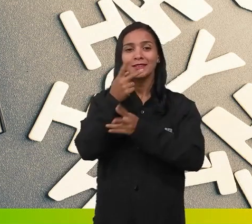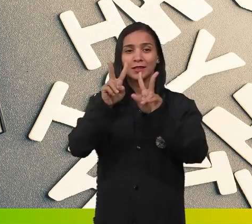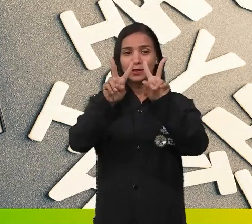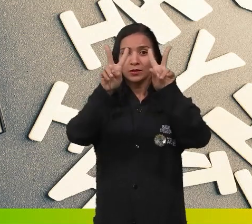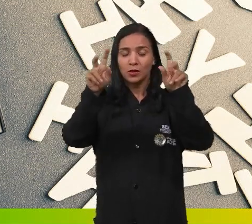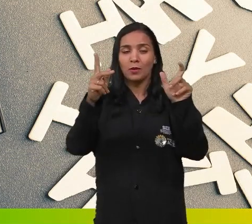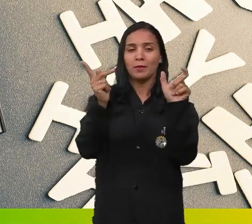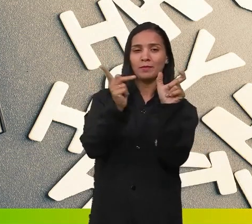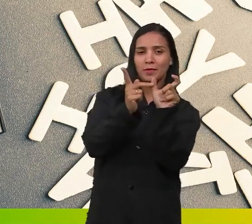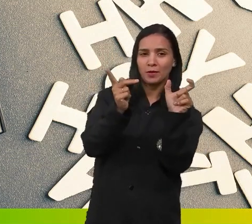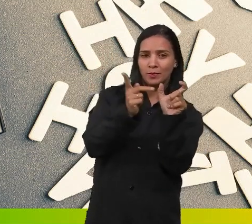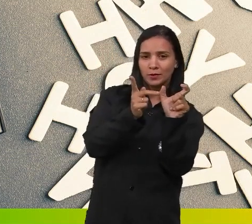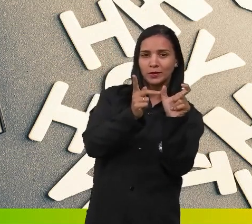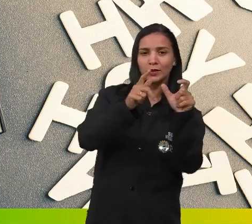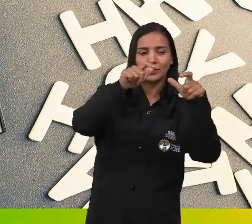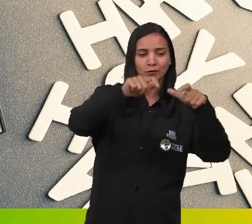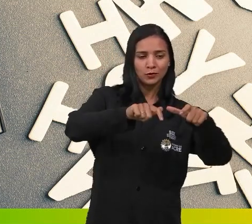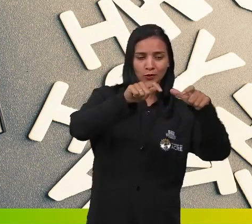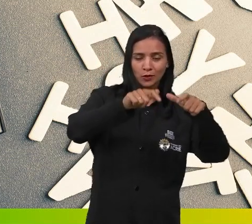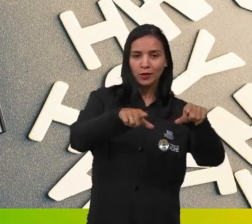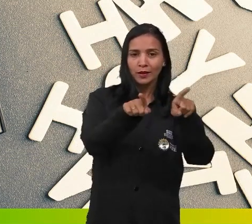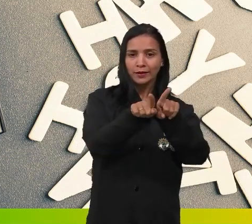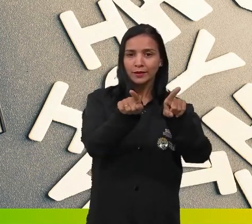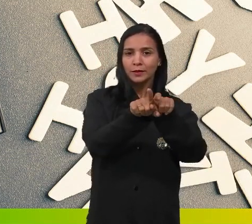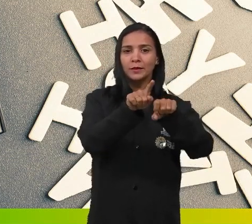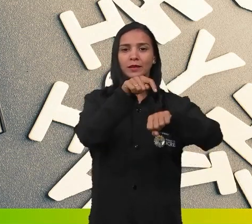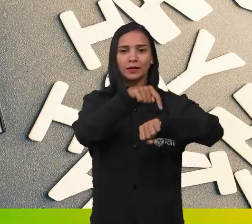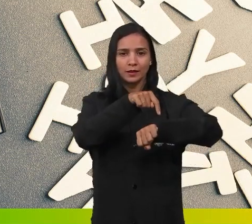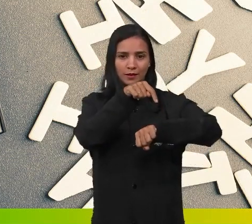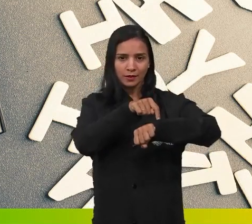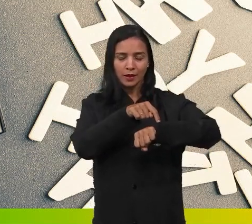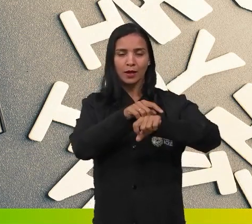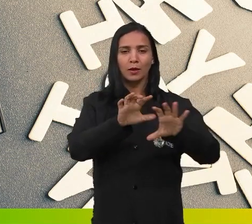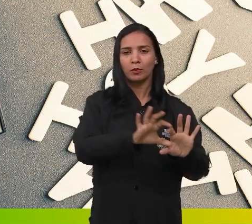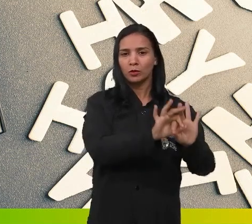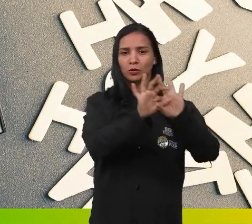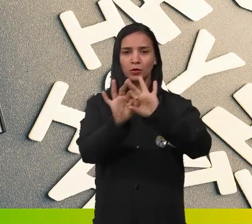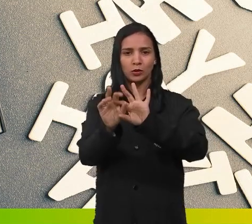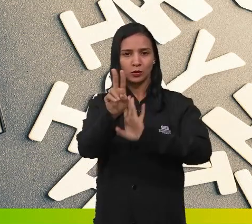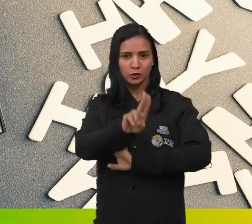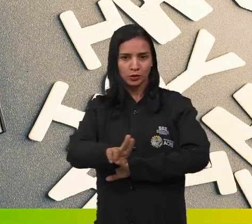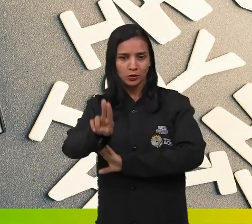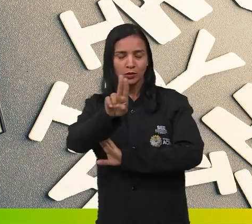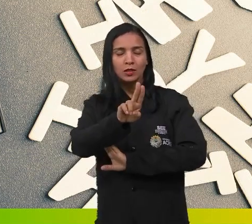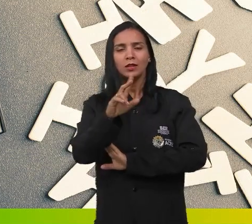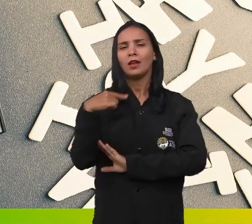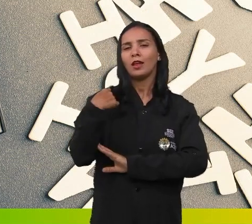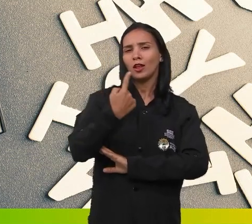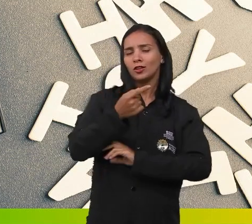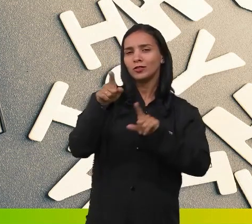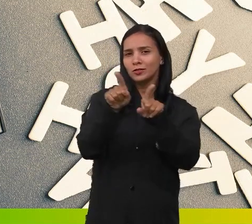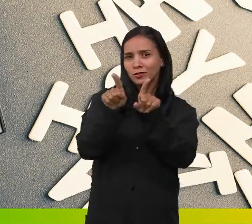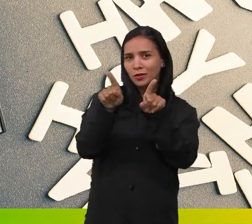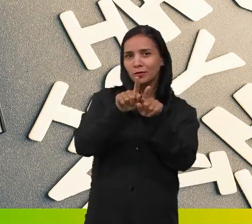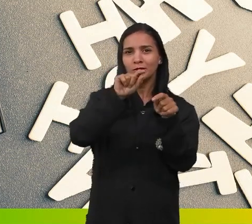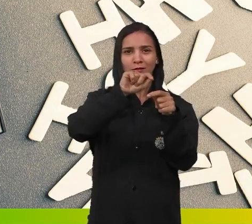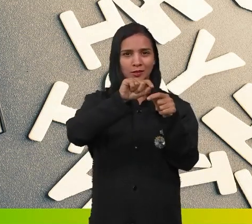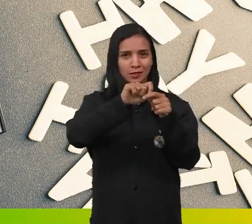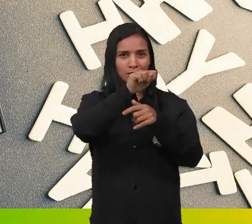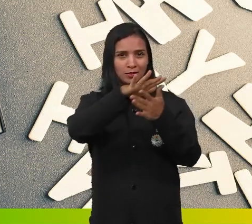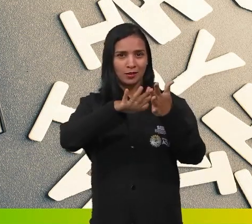de lugar e de tempo e os seus usos, e fizemos atividades de fixação do